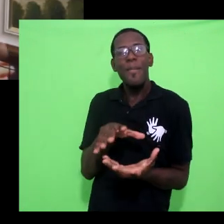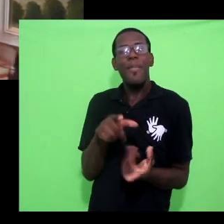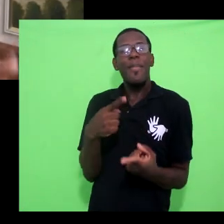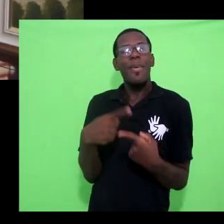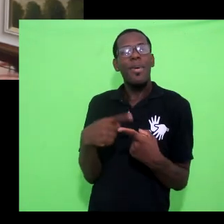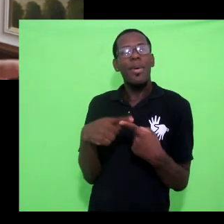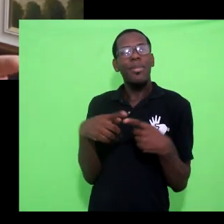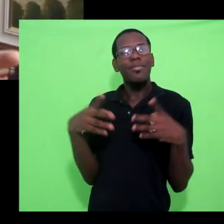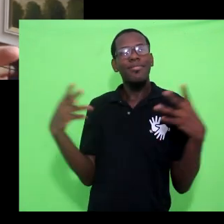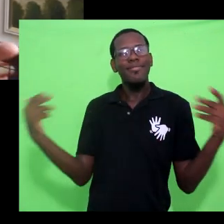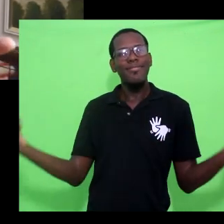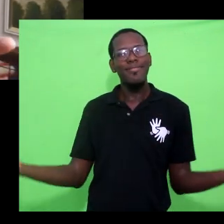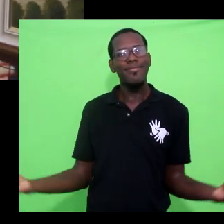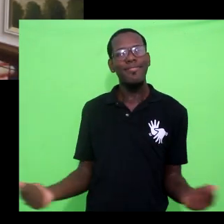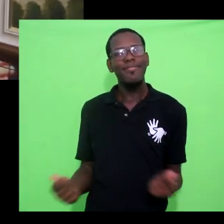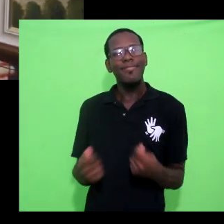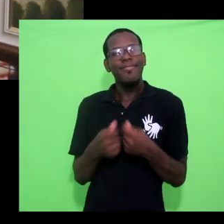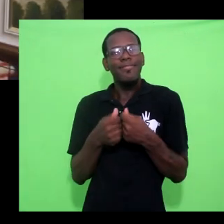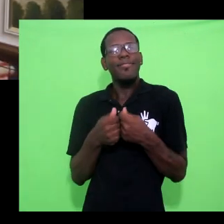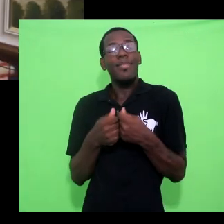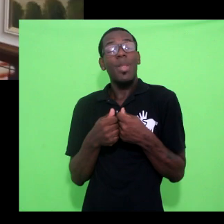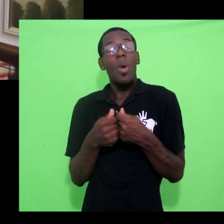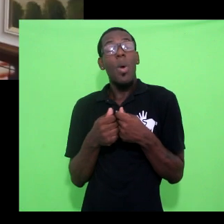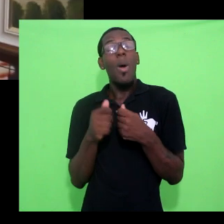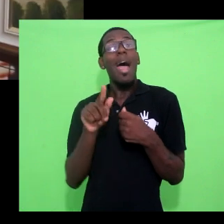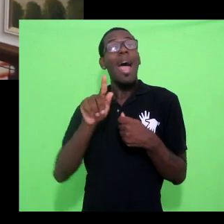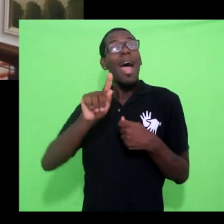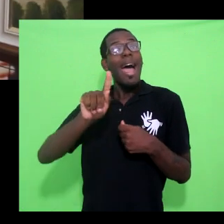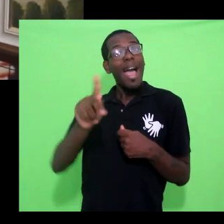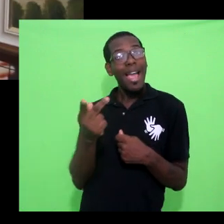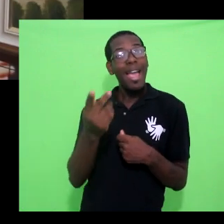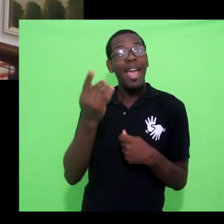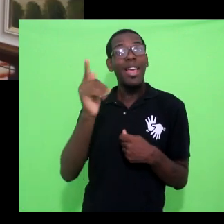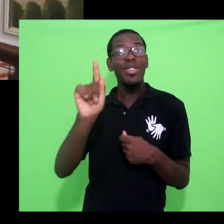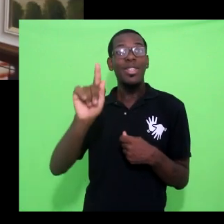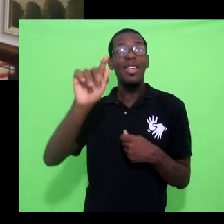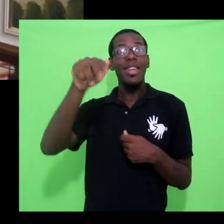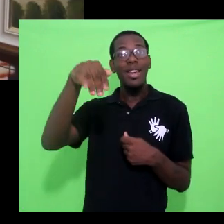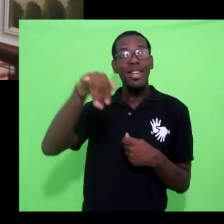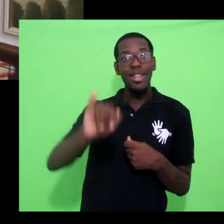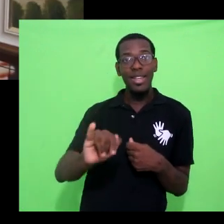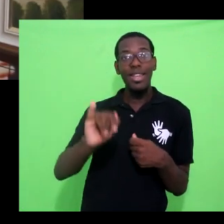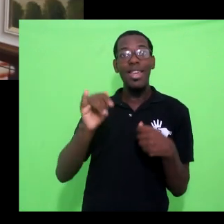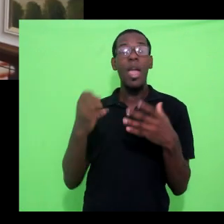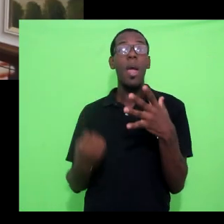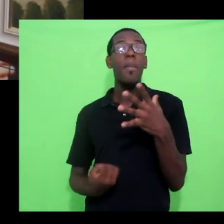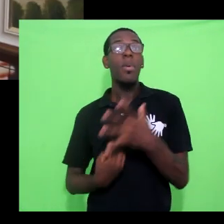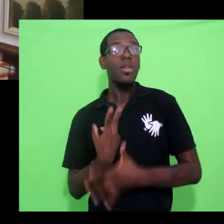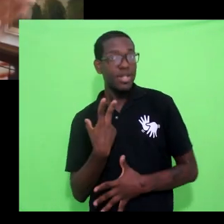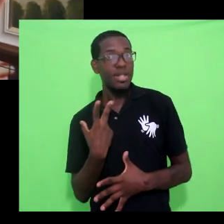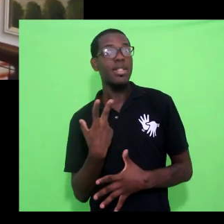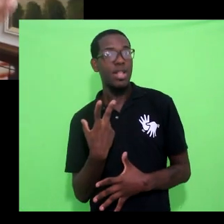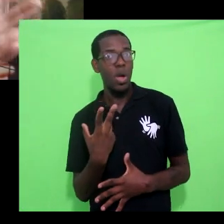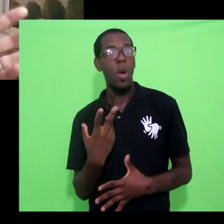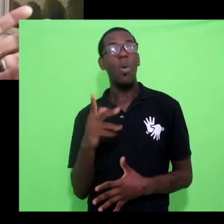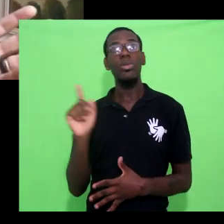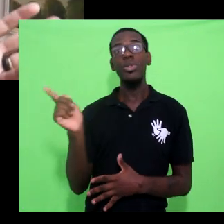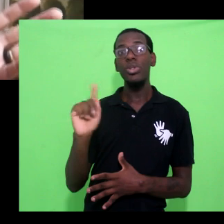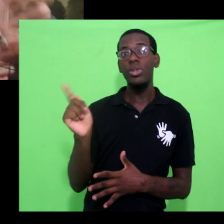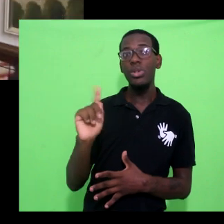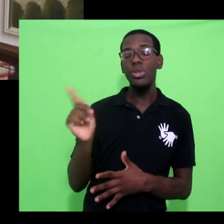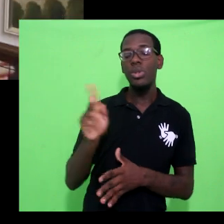a comunidade possui história. Se você conseguir juntar população comum e suas histórias e